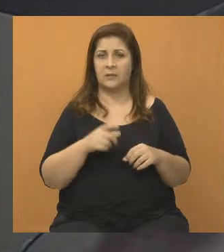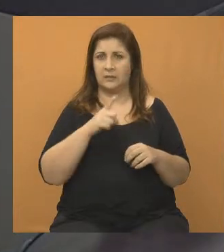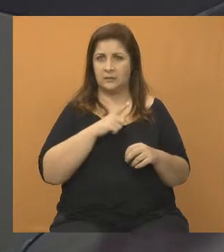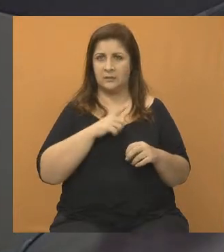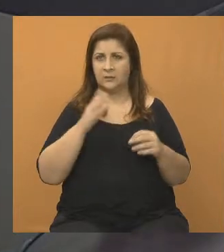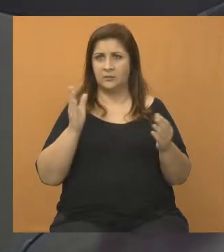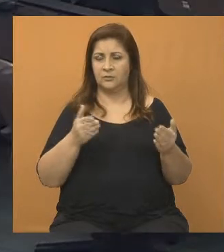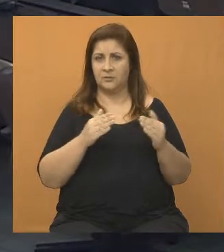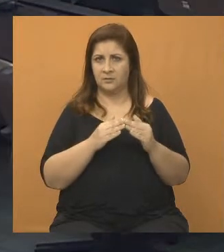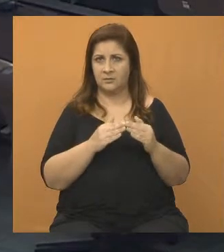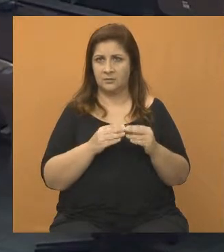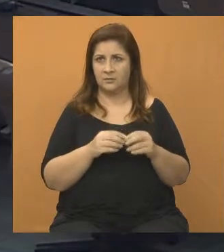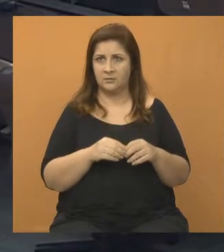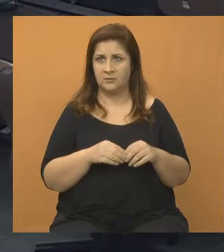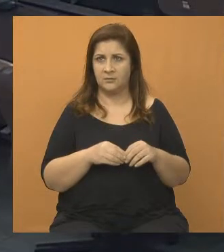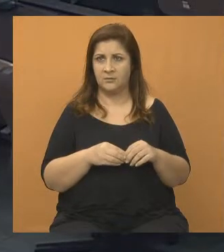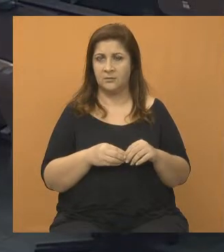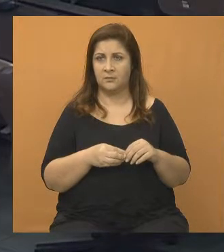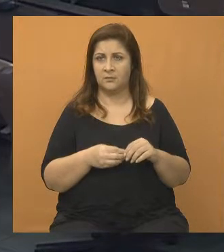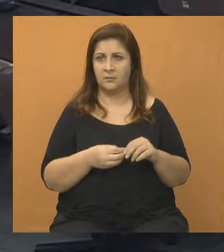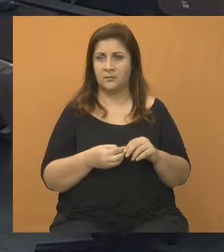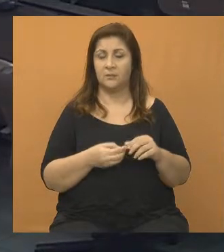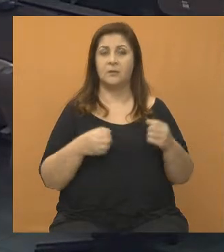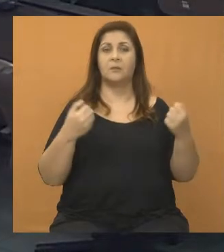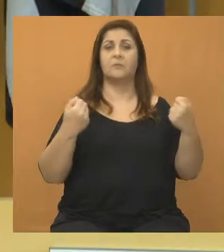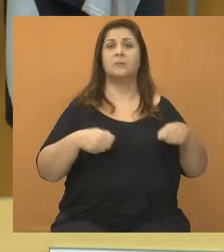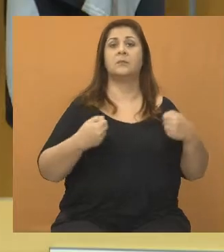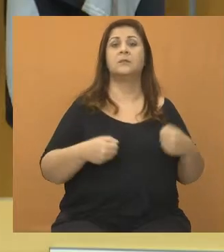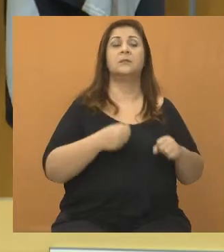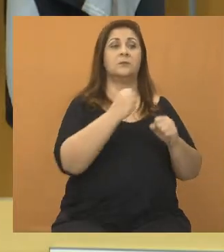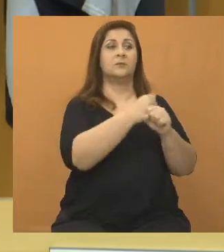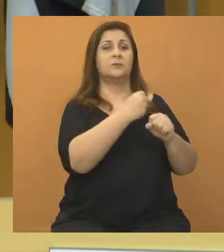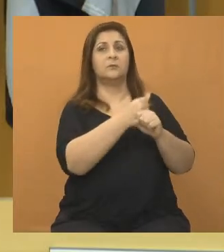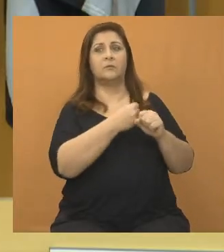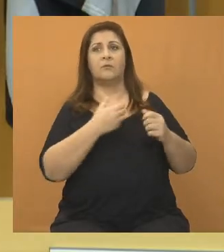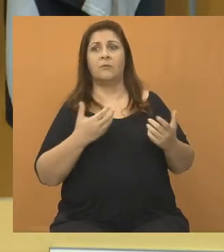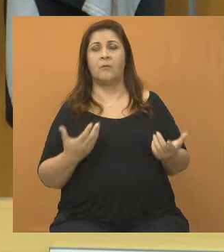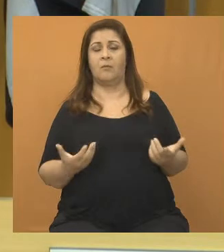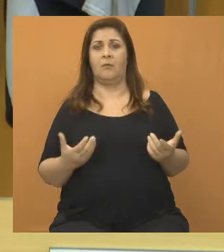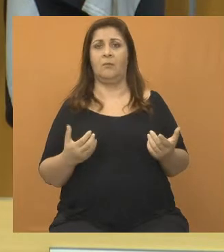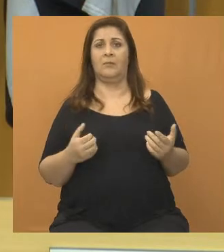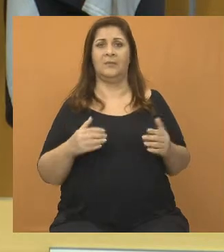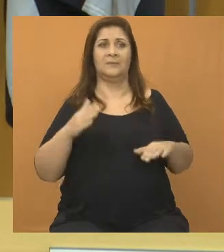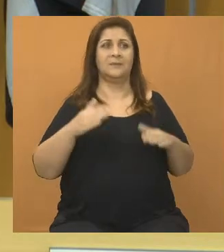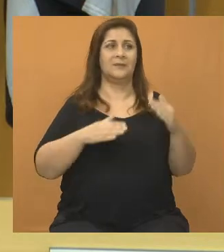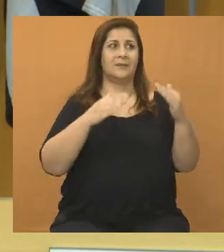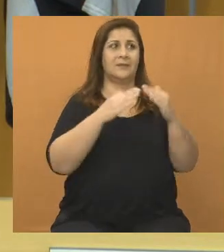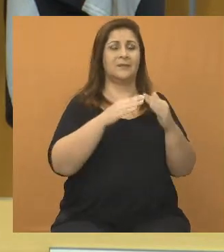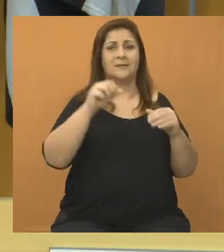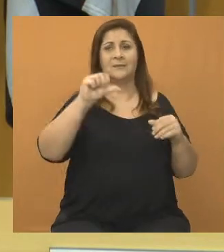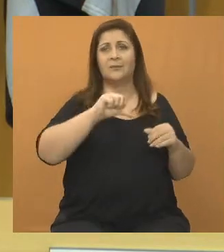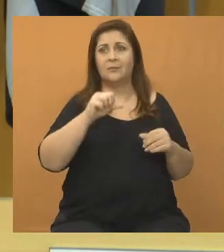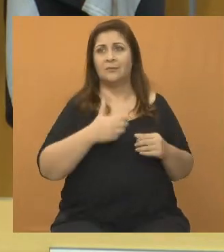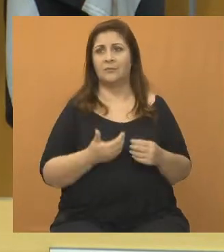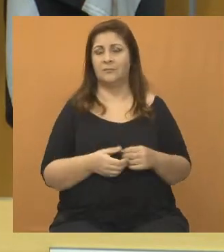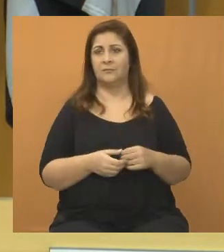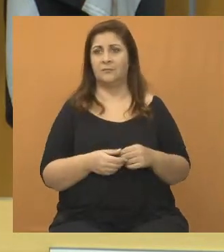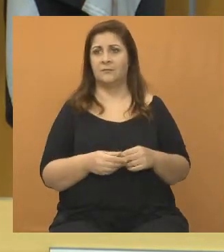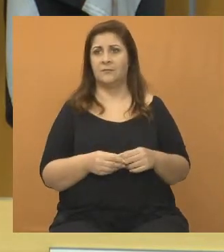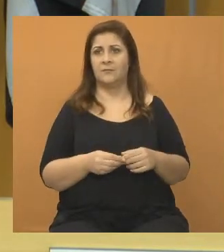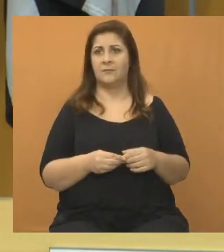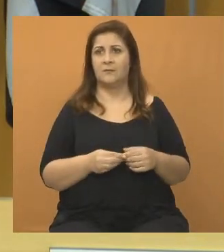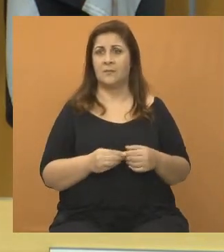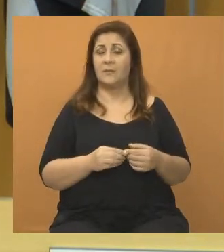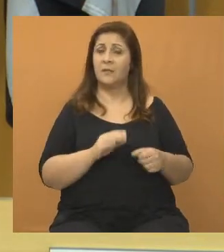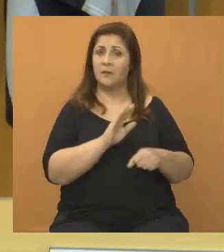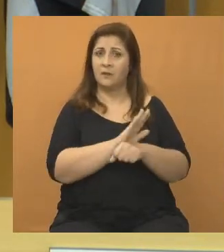cesta base? Mas você precisa de uma reforma, sua casa não está nas melhores condições. Então, é ajudar esse